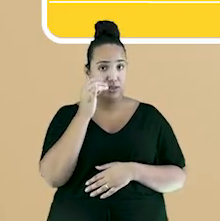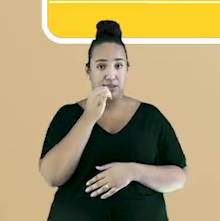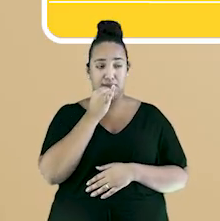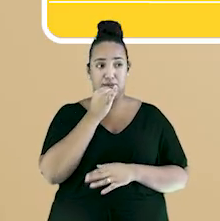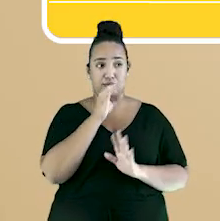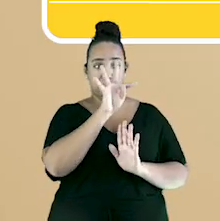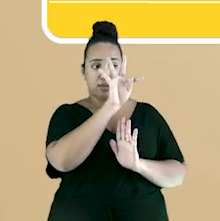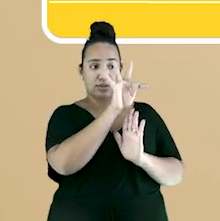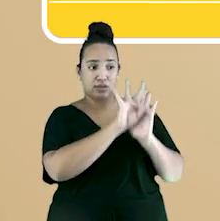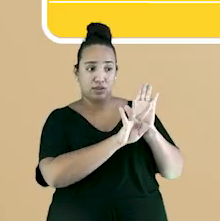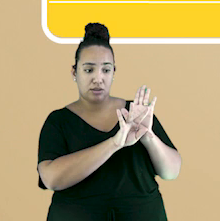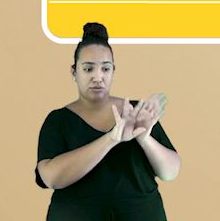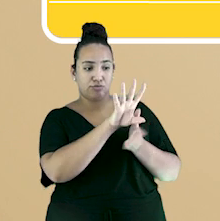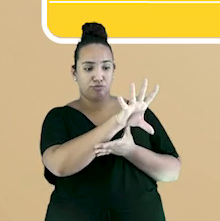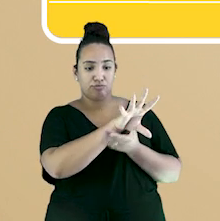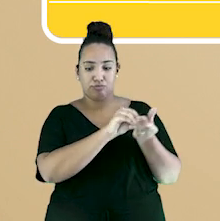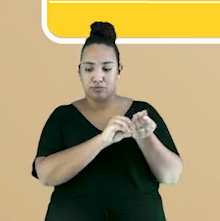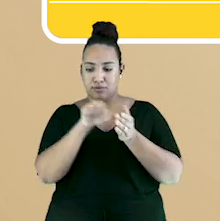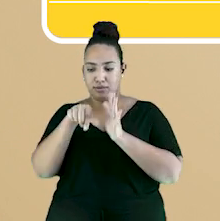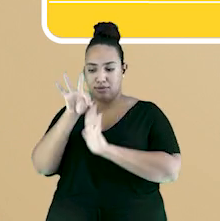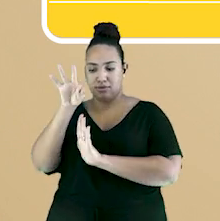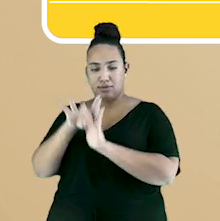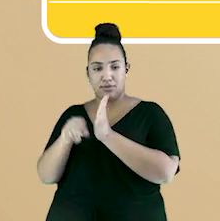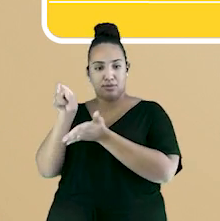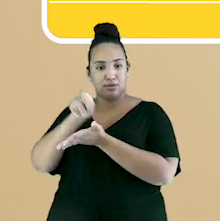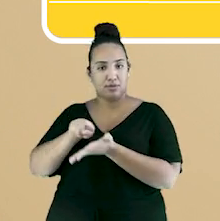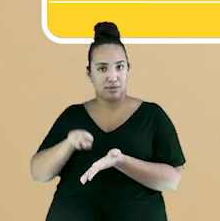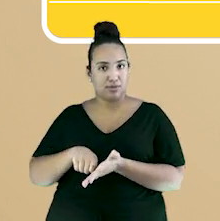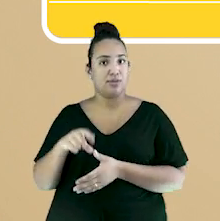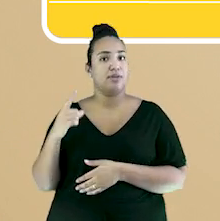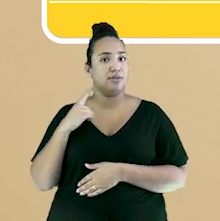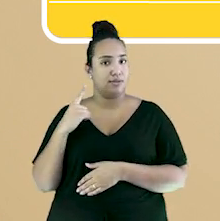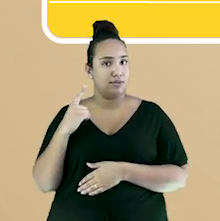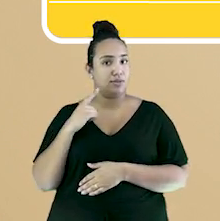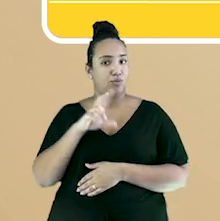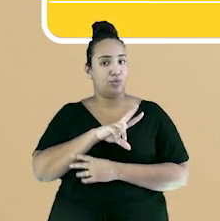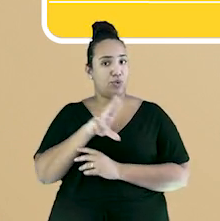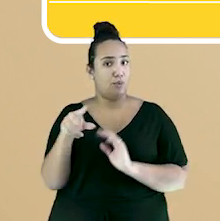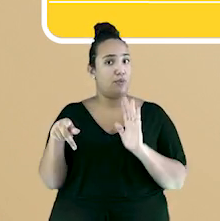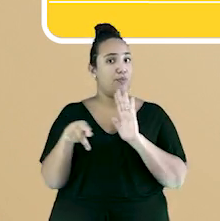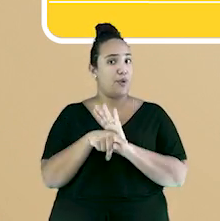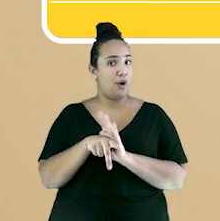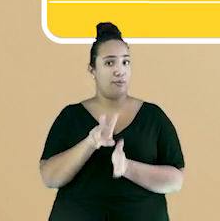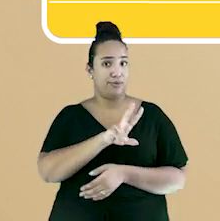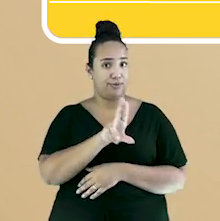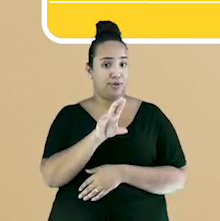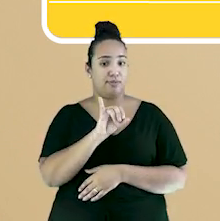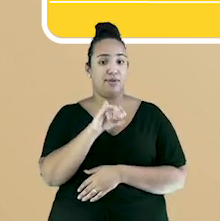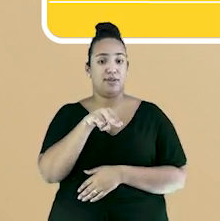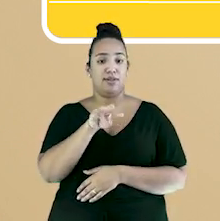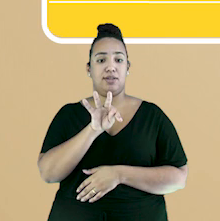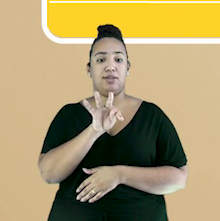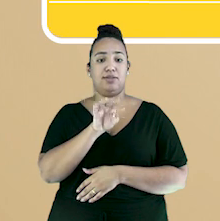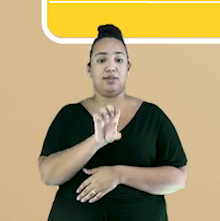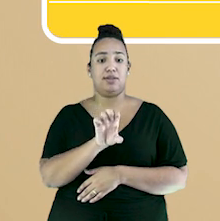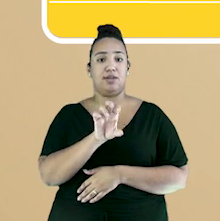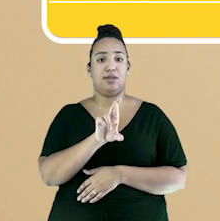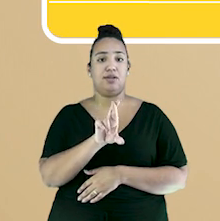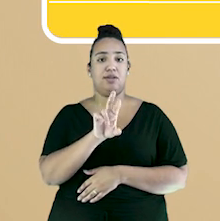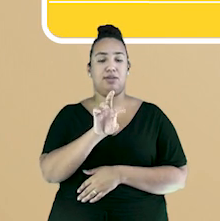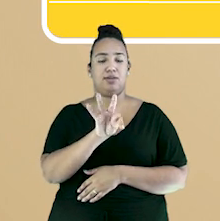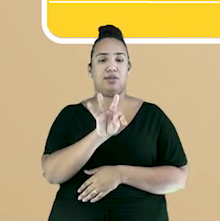inserir textos em meio à escrita de outro texto é uma prática que possui nome nas disciplinas de língua portuguesa e redação? É